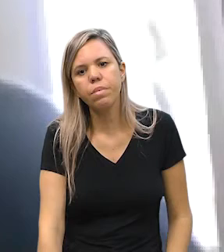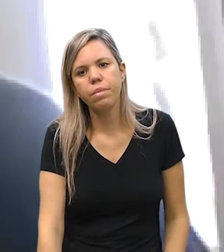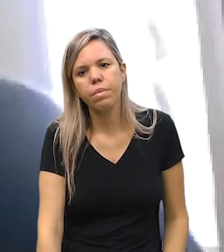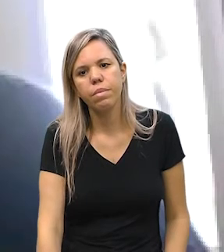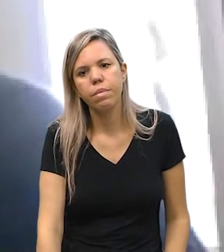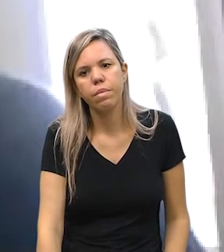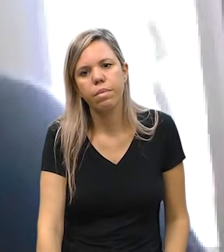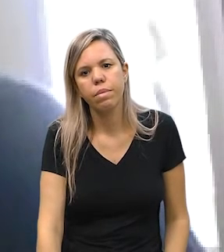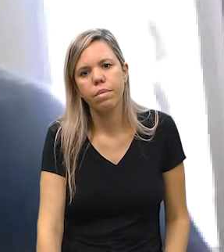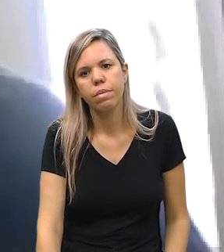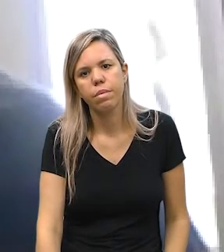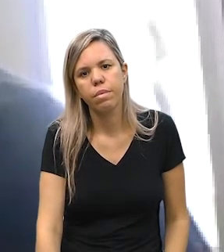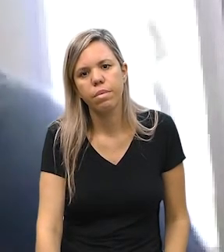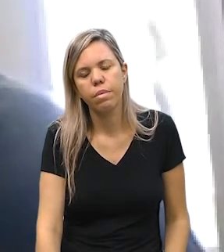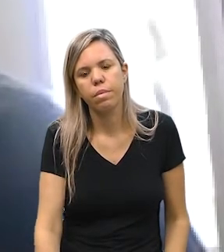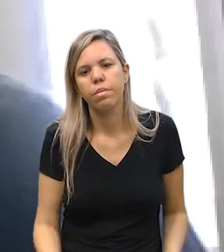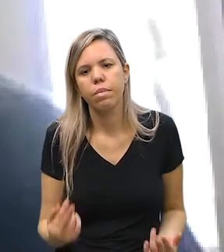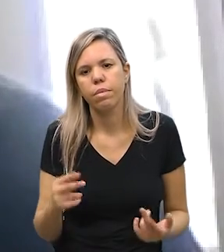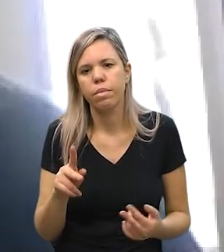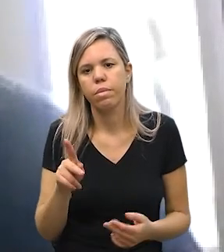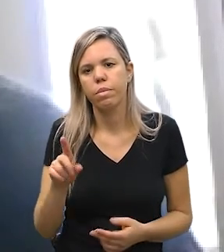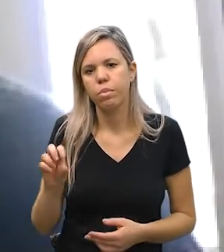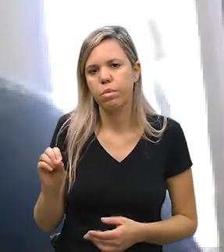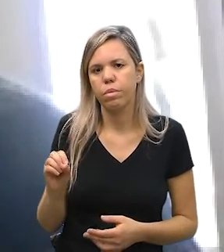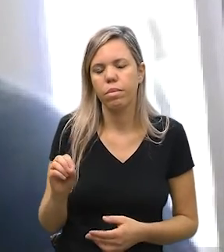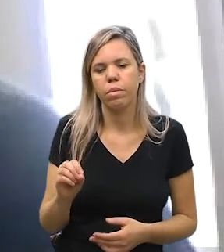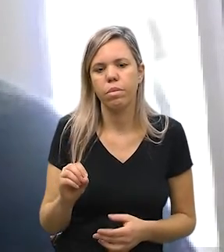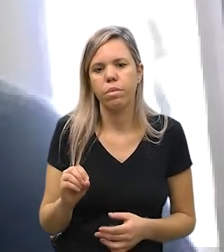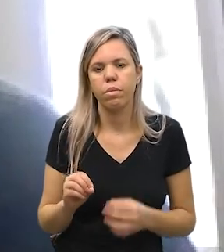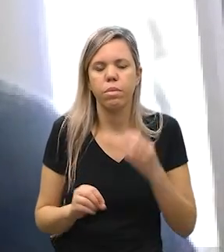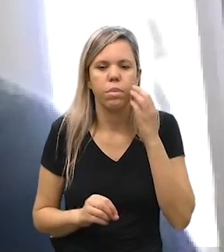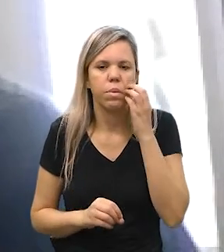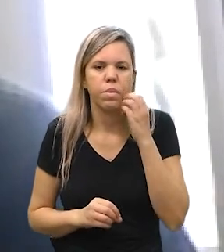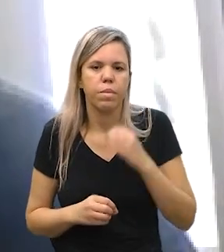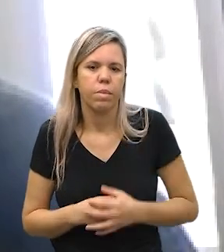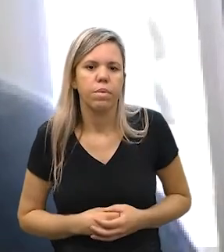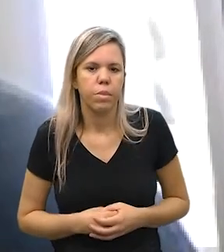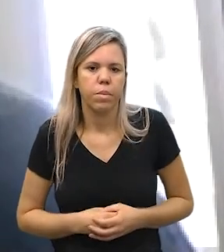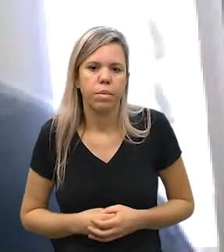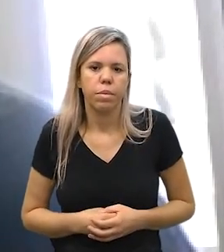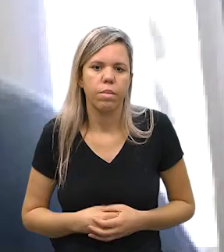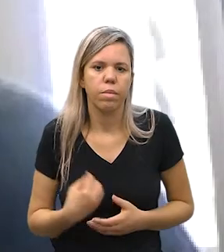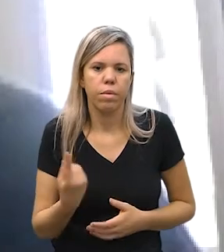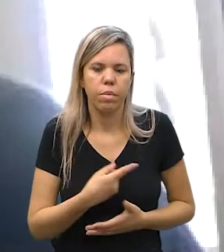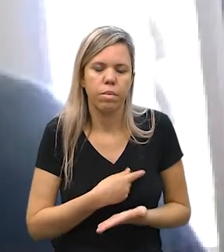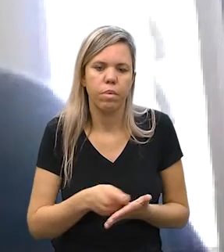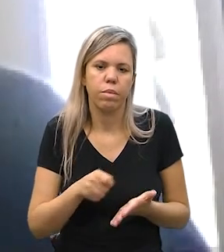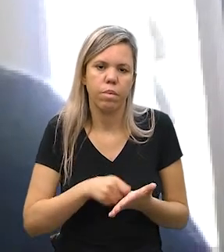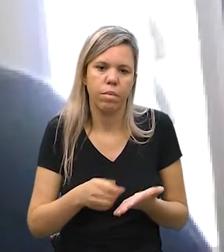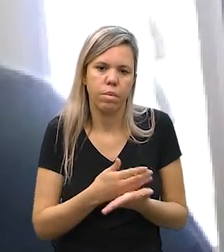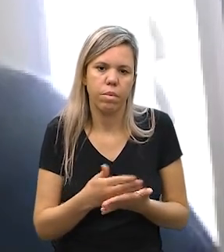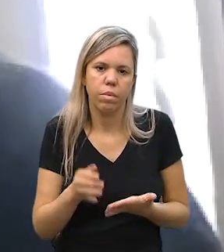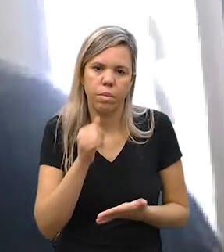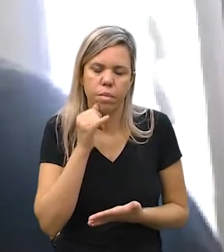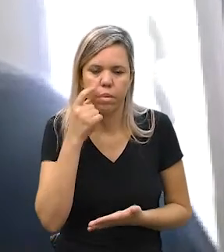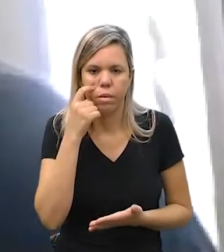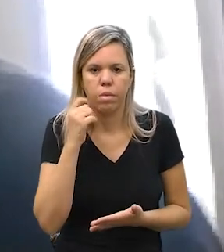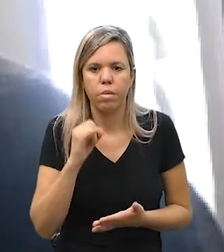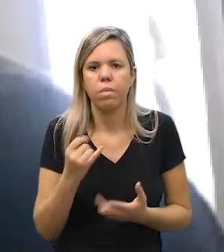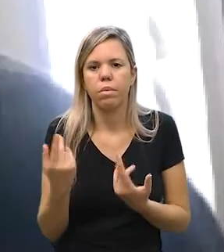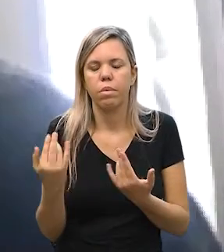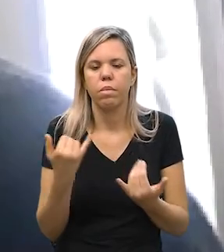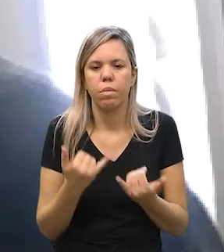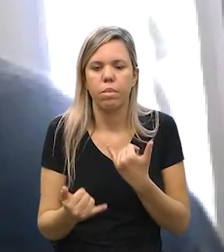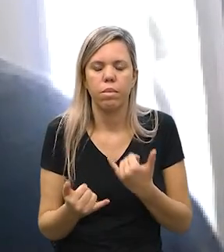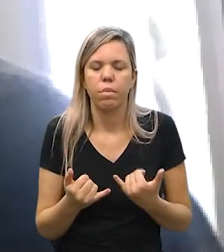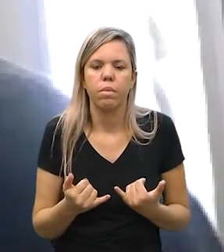Porque, como o Paulo São Martins escreveu o nosso prefácio, similar a